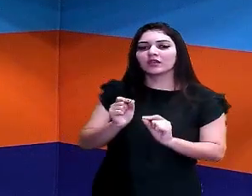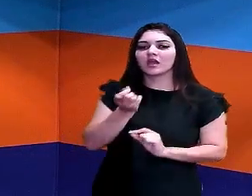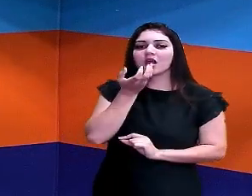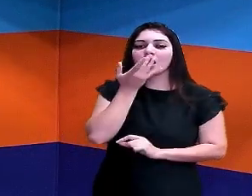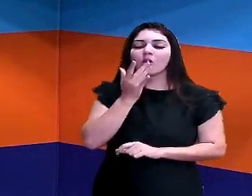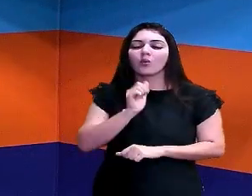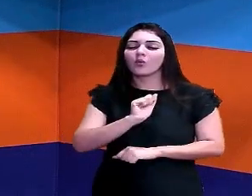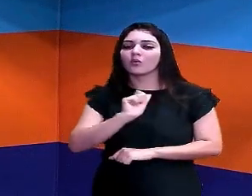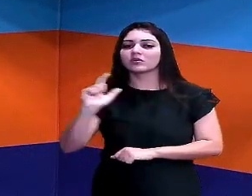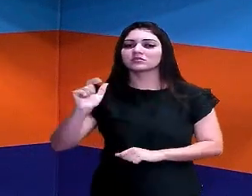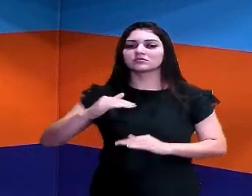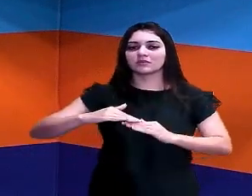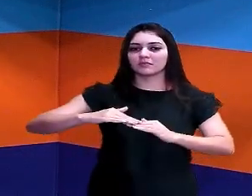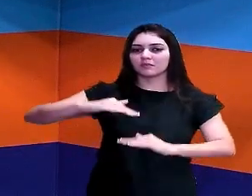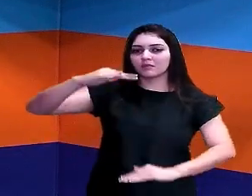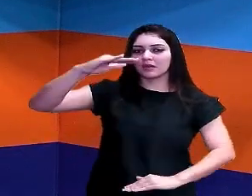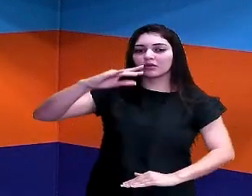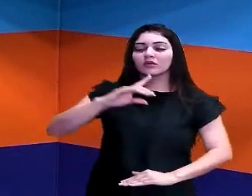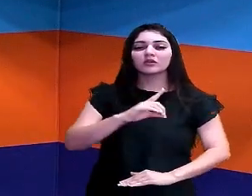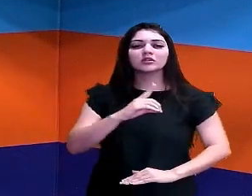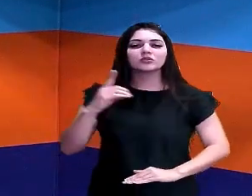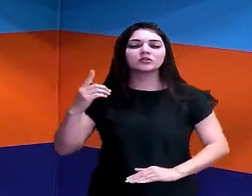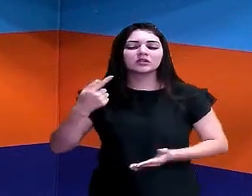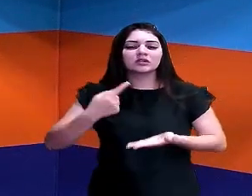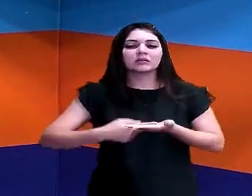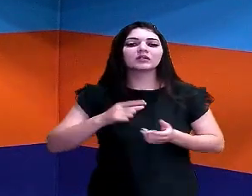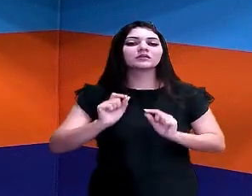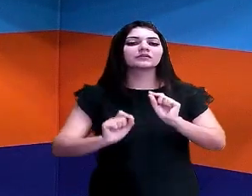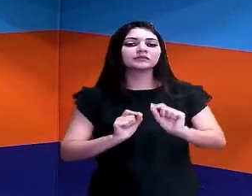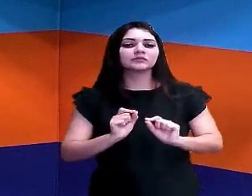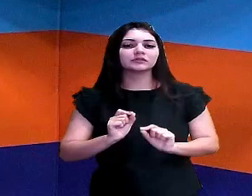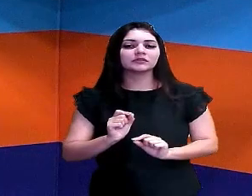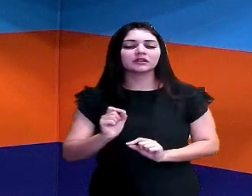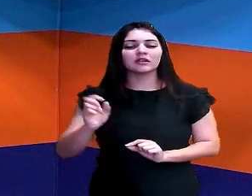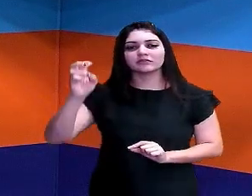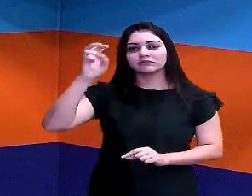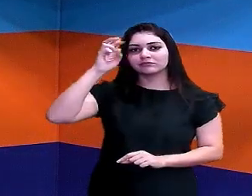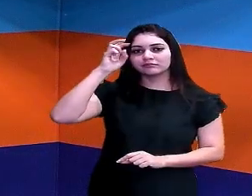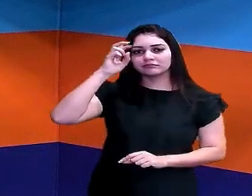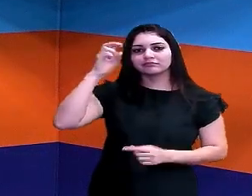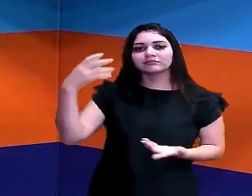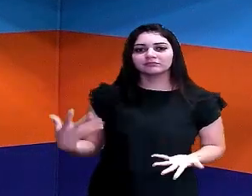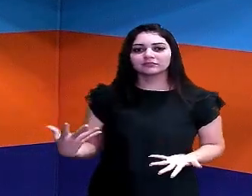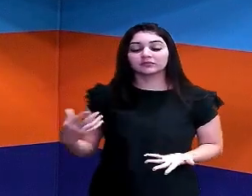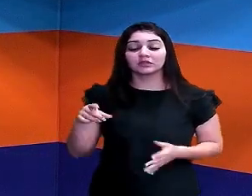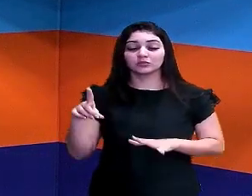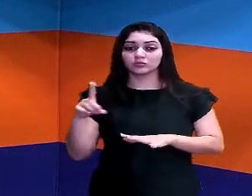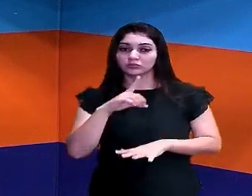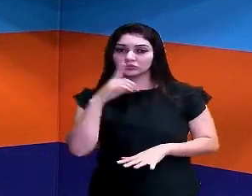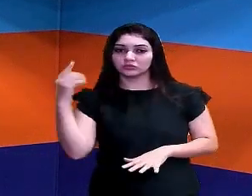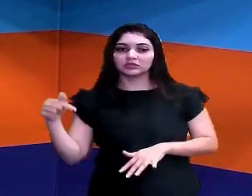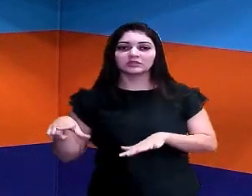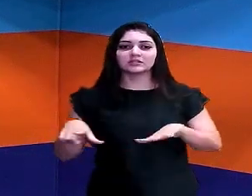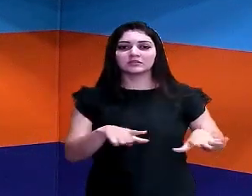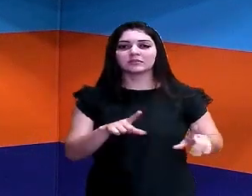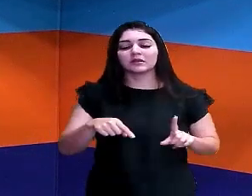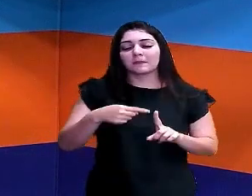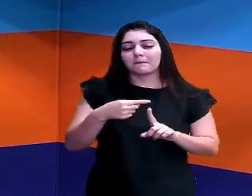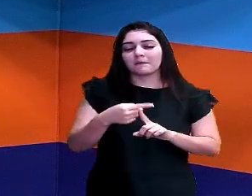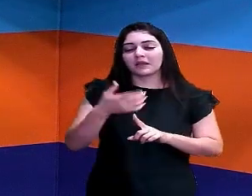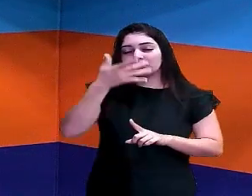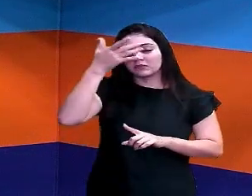aqui é o maior. E o dia da semana que está marcando aqui é a quinta-feira. Então, o dia da semana que teve mais